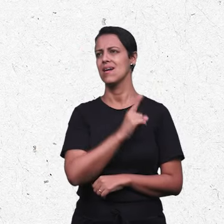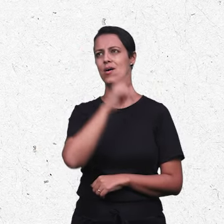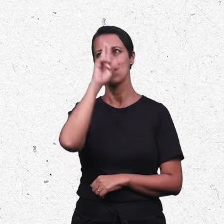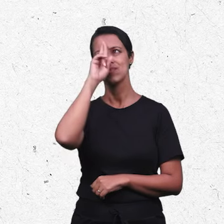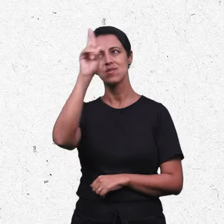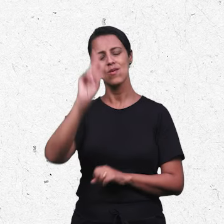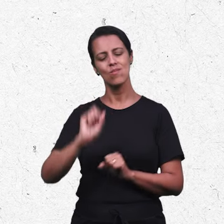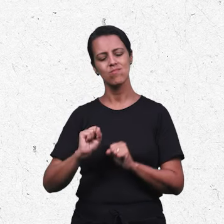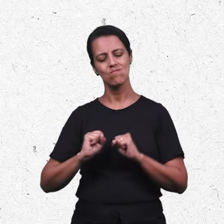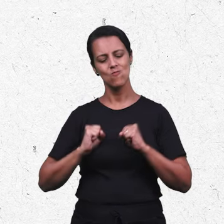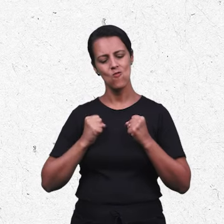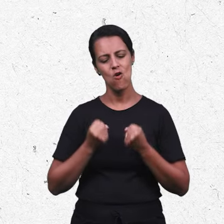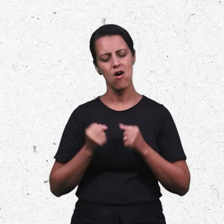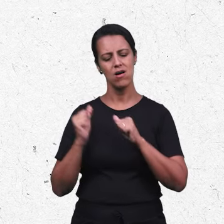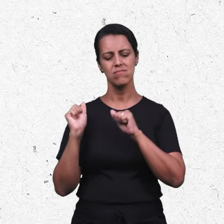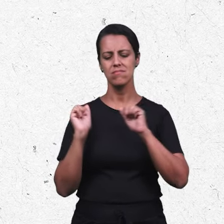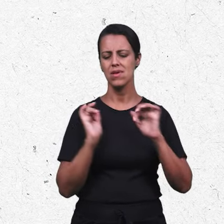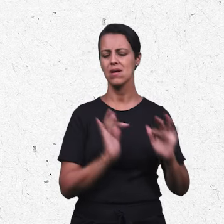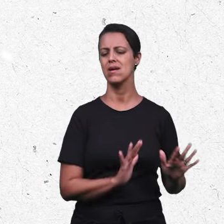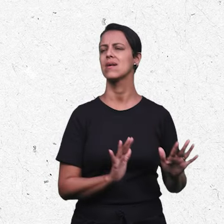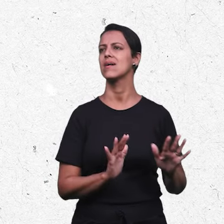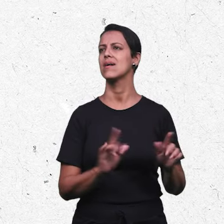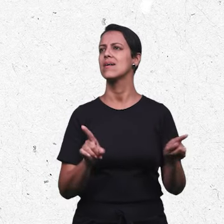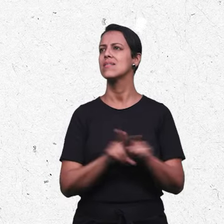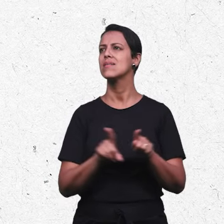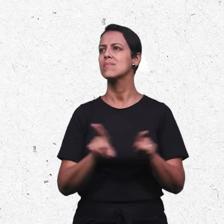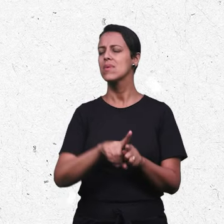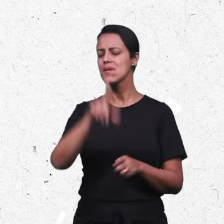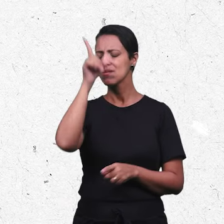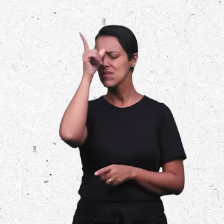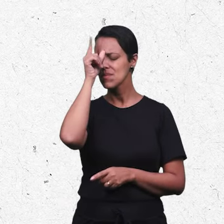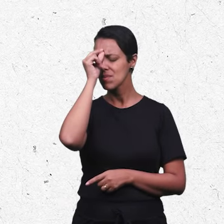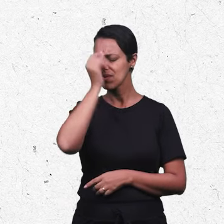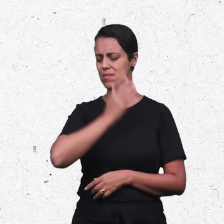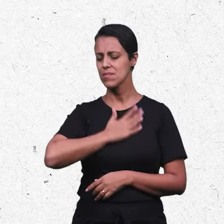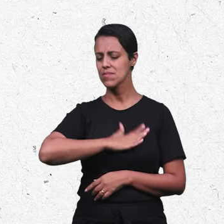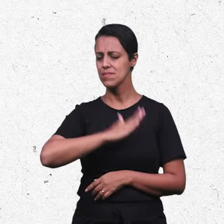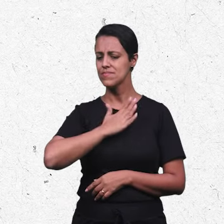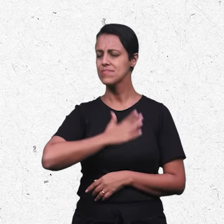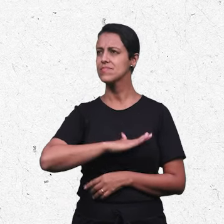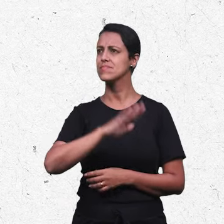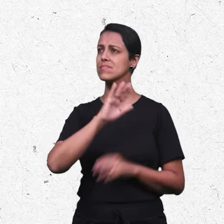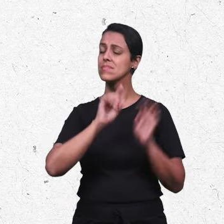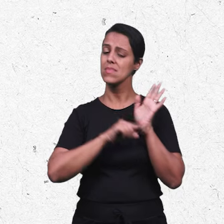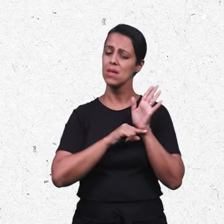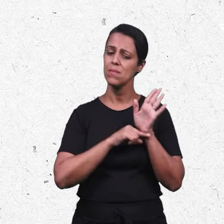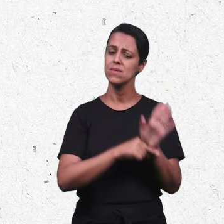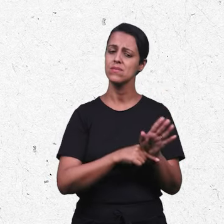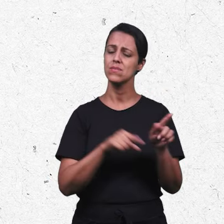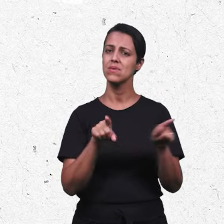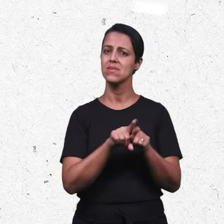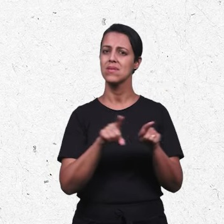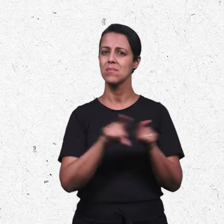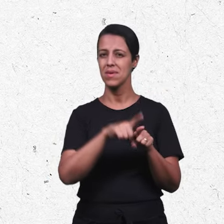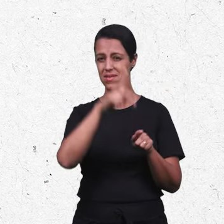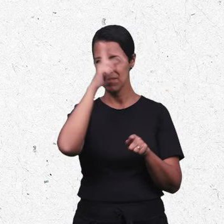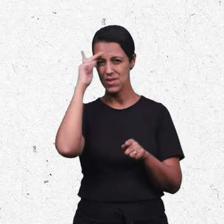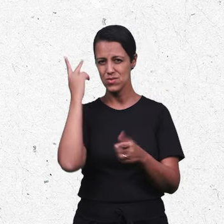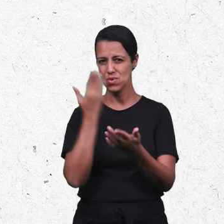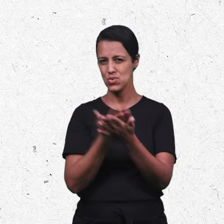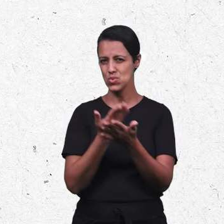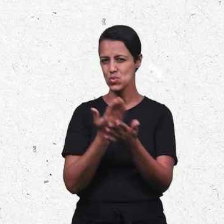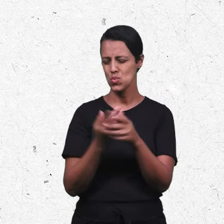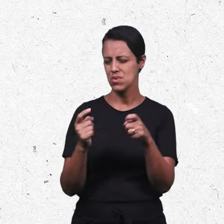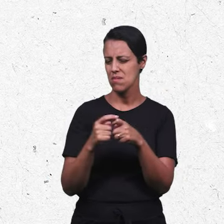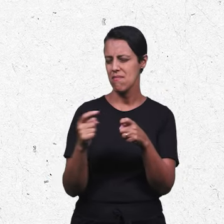fortalecendo nesta hora concedendo refrigério abençoa também as mãos daqueles a qual estão cuidando os